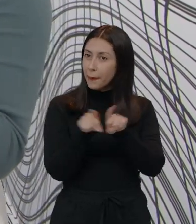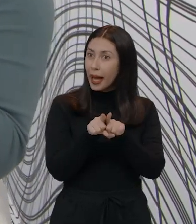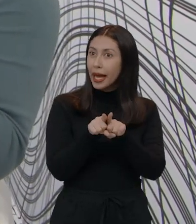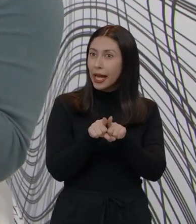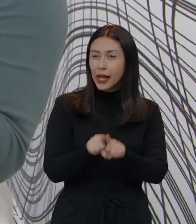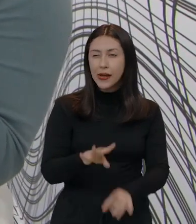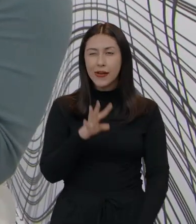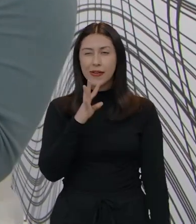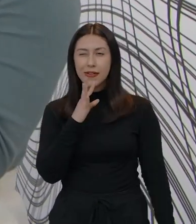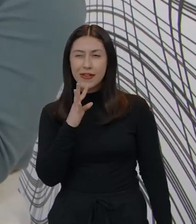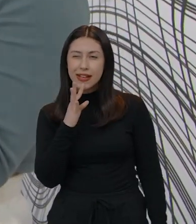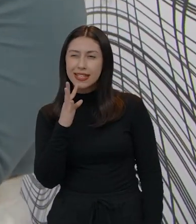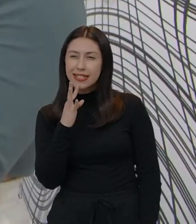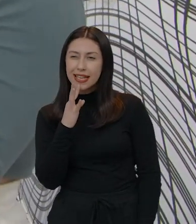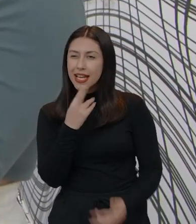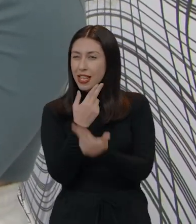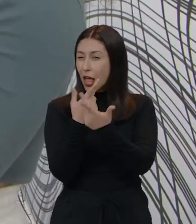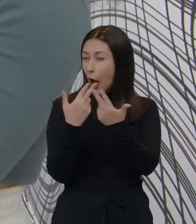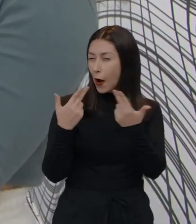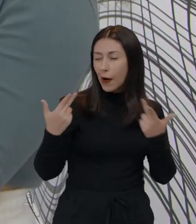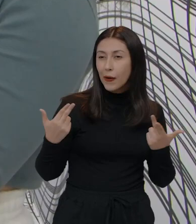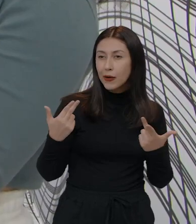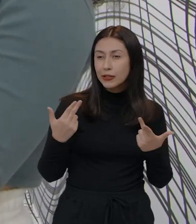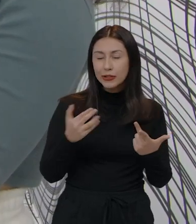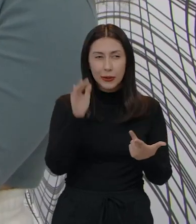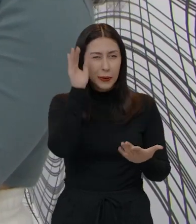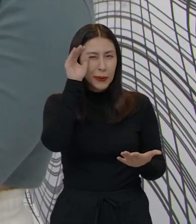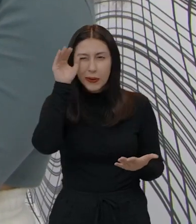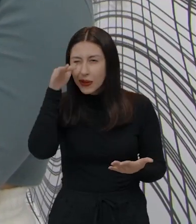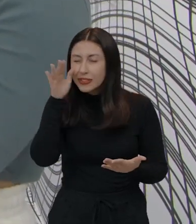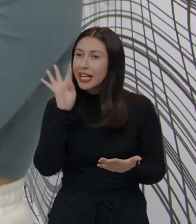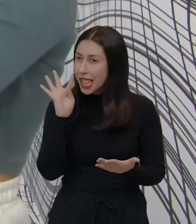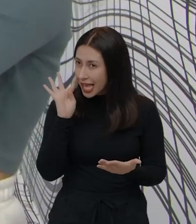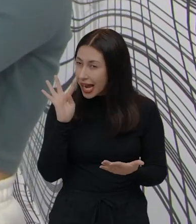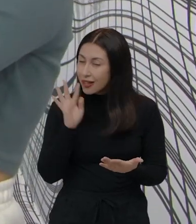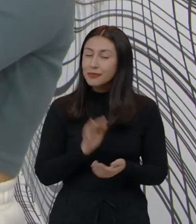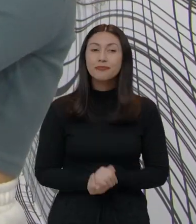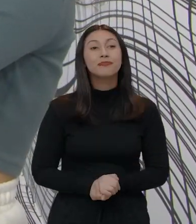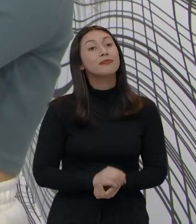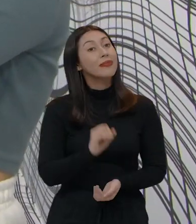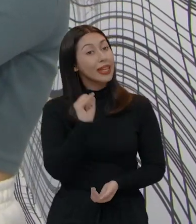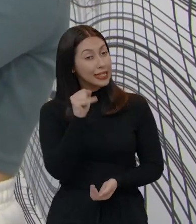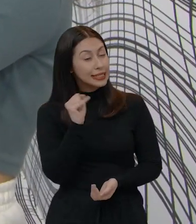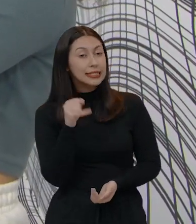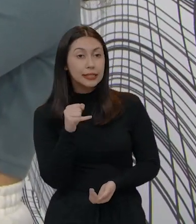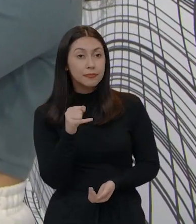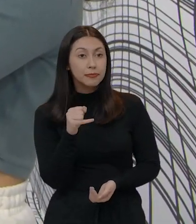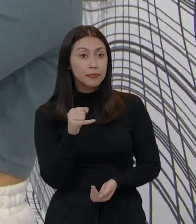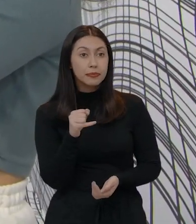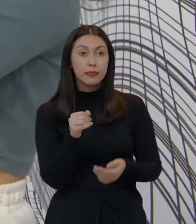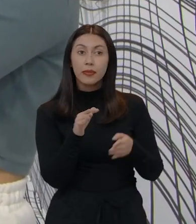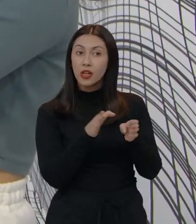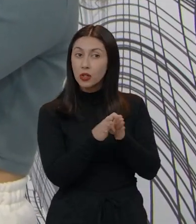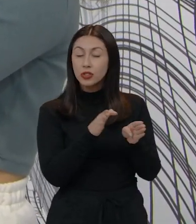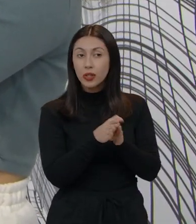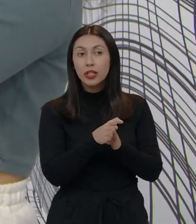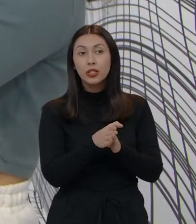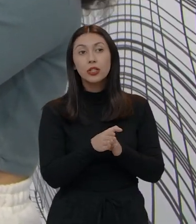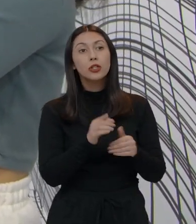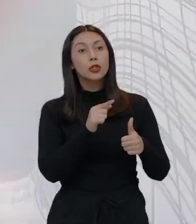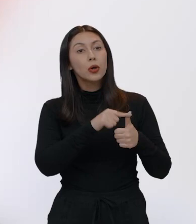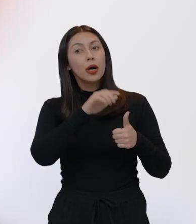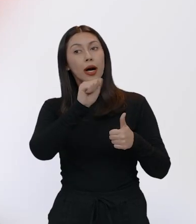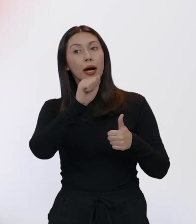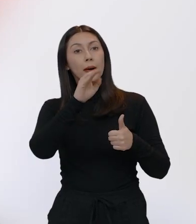de conhecer sobre as coisas, tem curiosidade sobre o mundo, também é bem legal, né? Isso. A curadoria do Júlio Abdala, ele é um professor